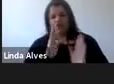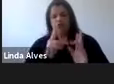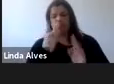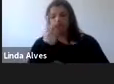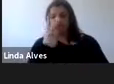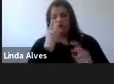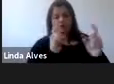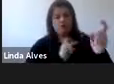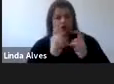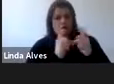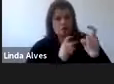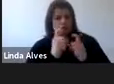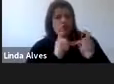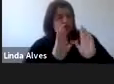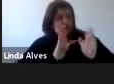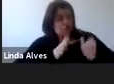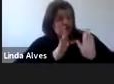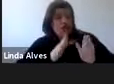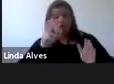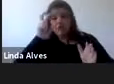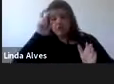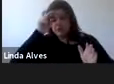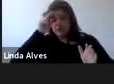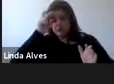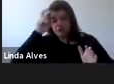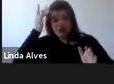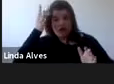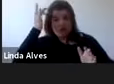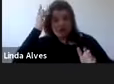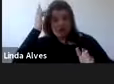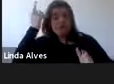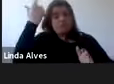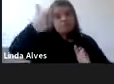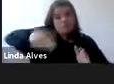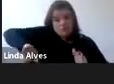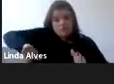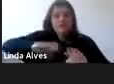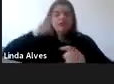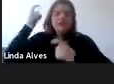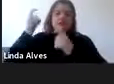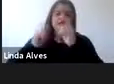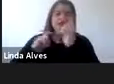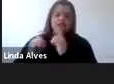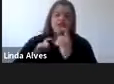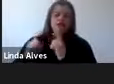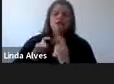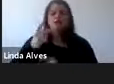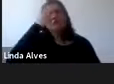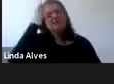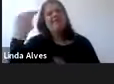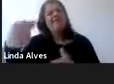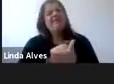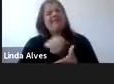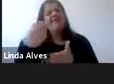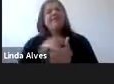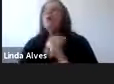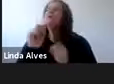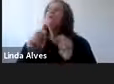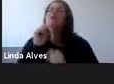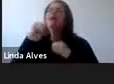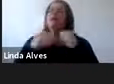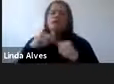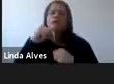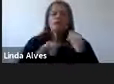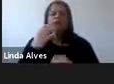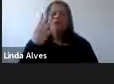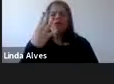e aí na quinta-feira nós temos mais uma reunião discutir sobre o assunto. E às vezes o trabalhador começa a perguntar o que é essa indústria 4.0, mas eu vou deixar para